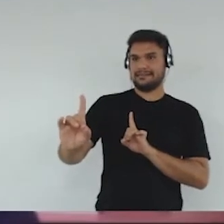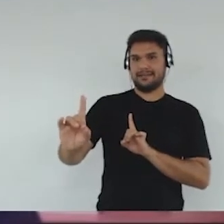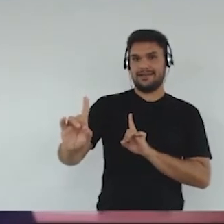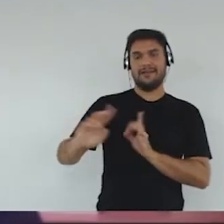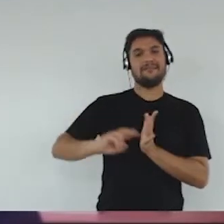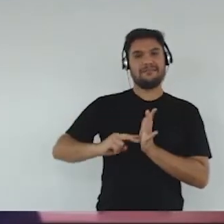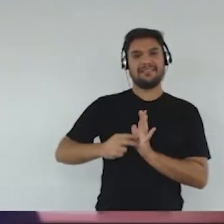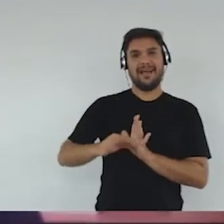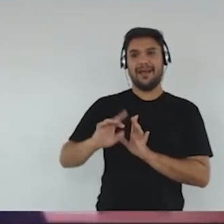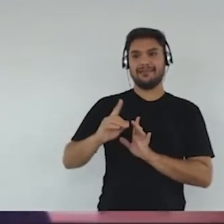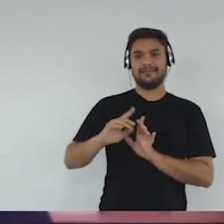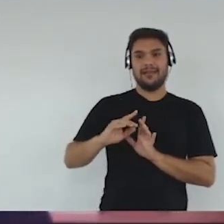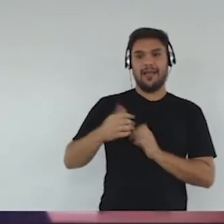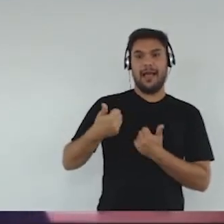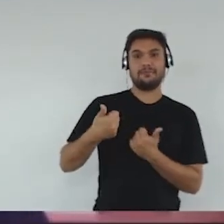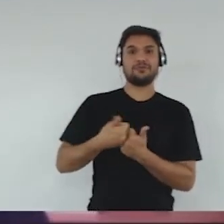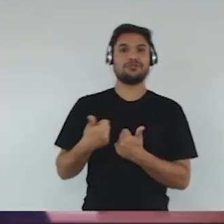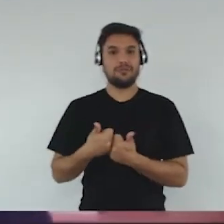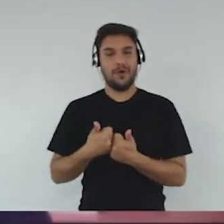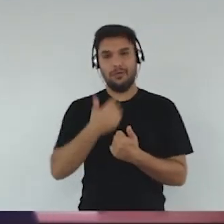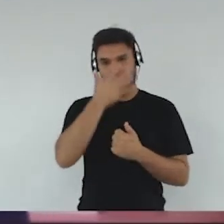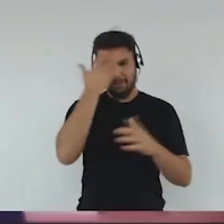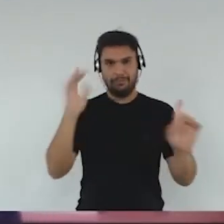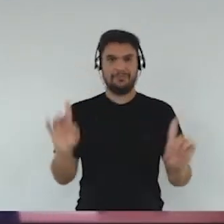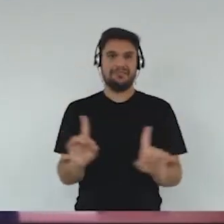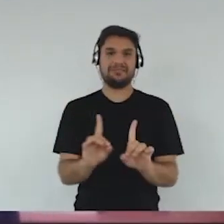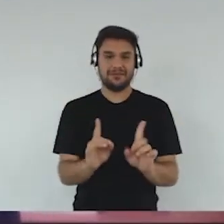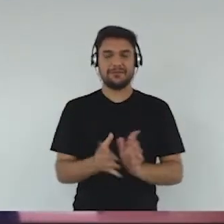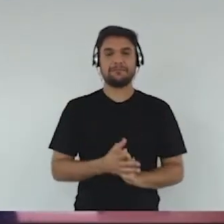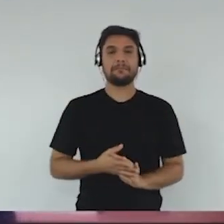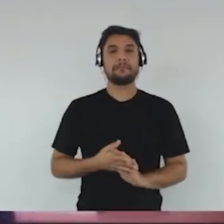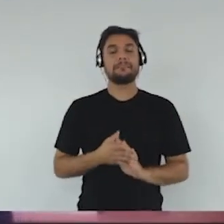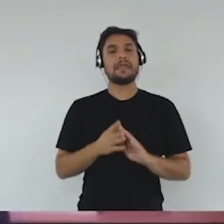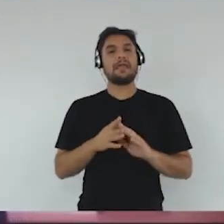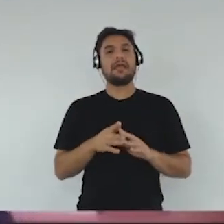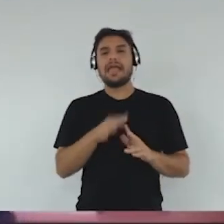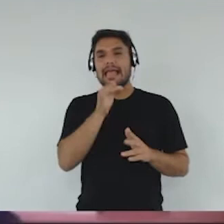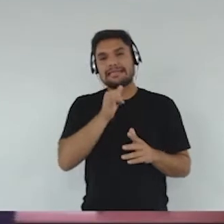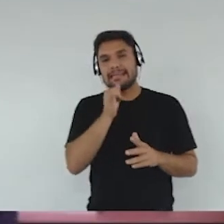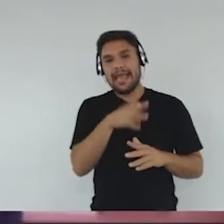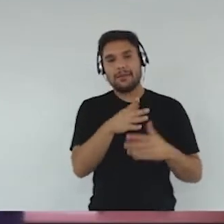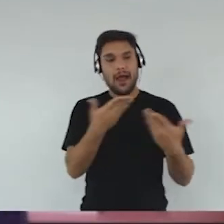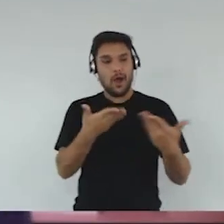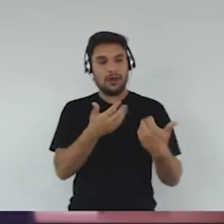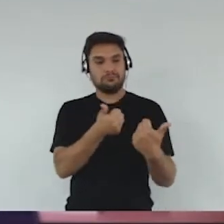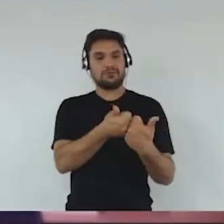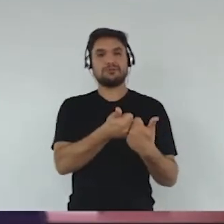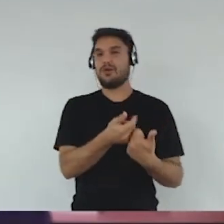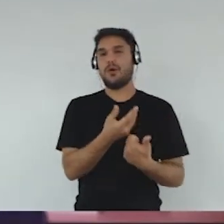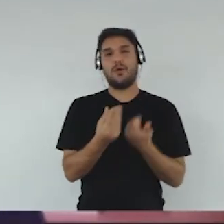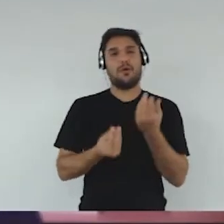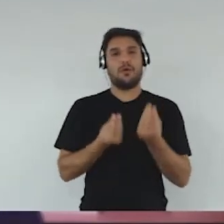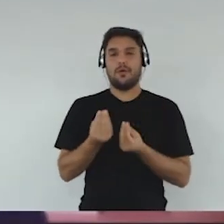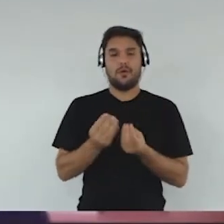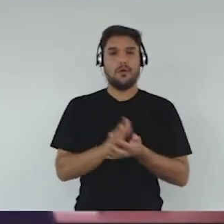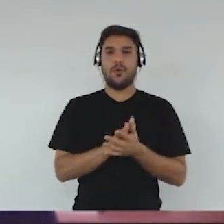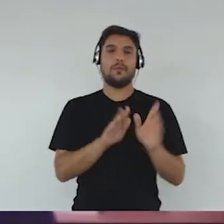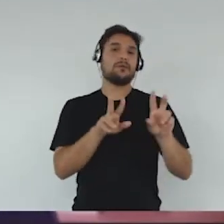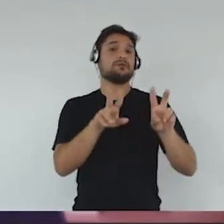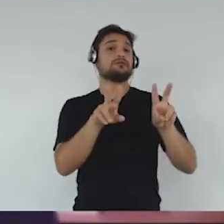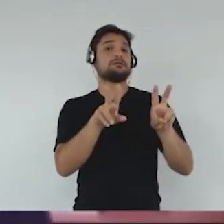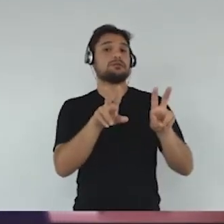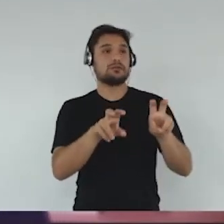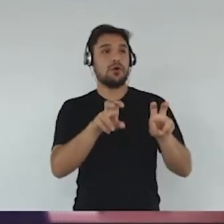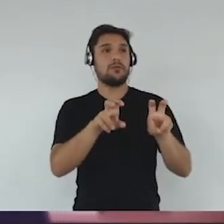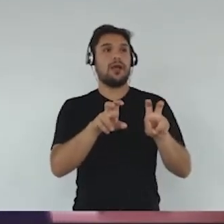de certa forma, todas essas personagens. E o primeiro exemplo dessa aproximação se identifica em relação